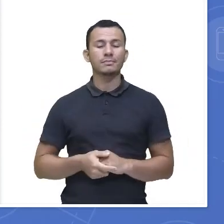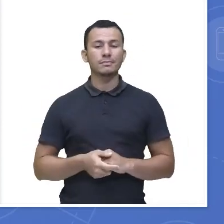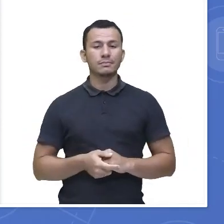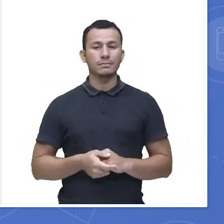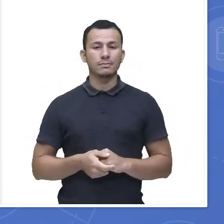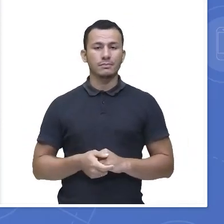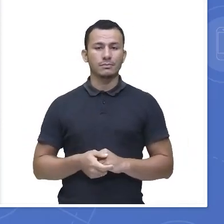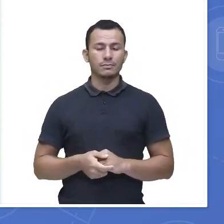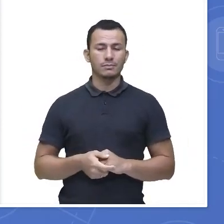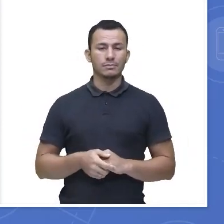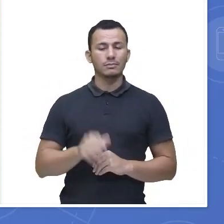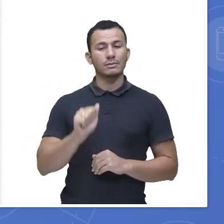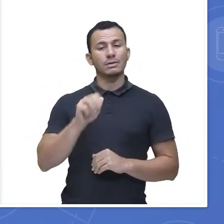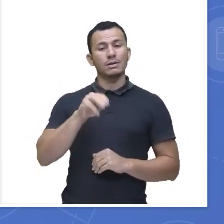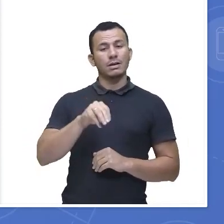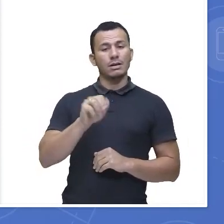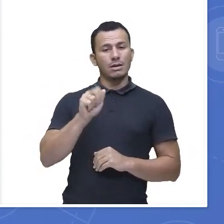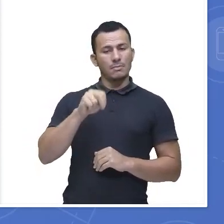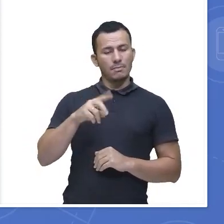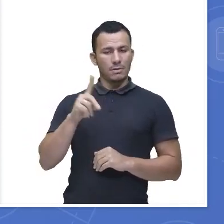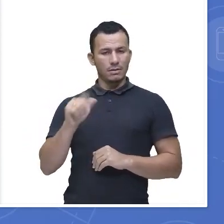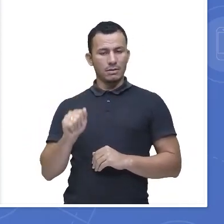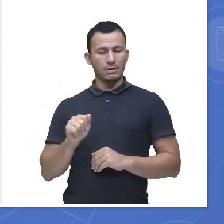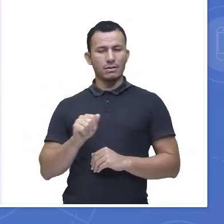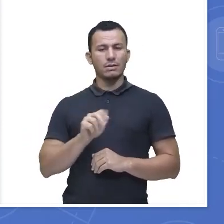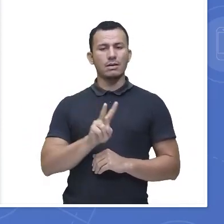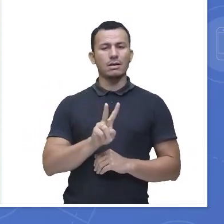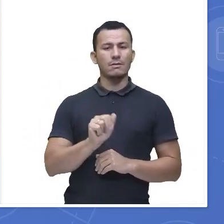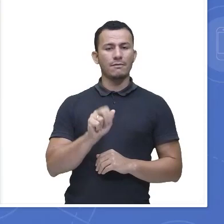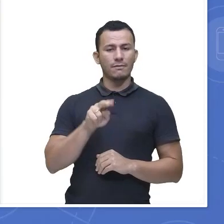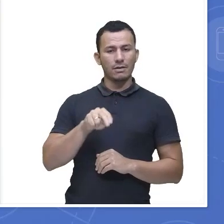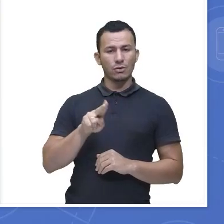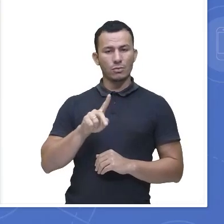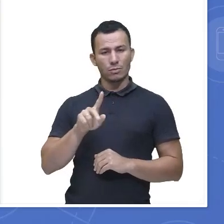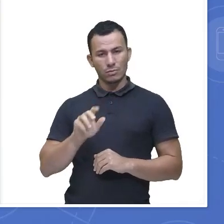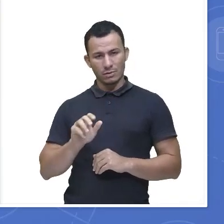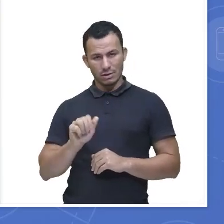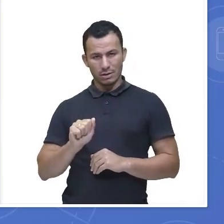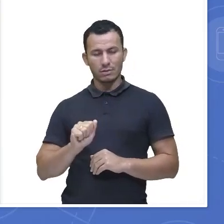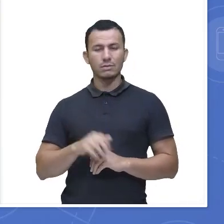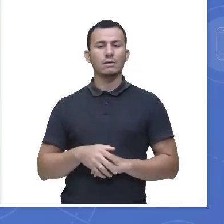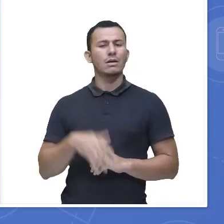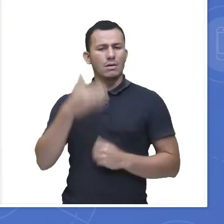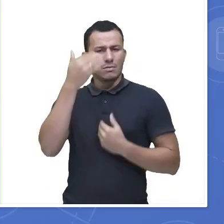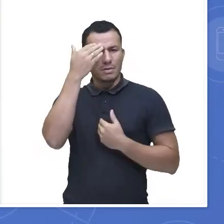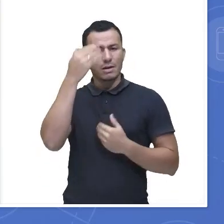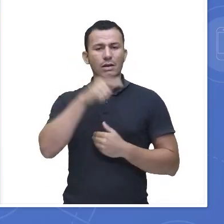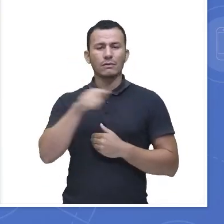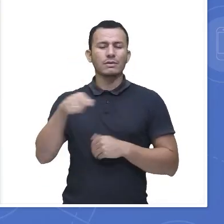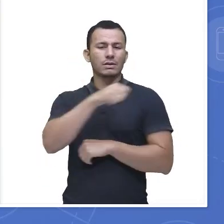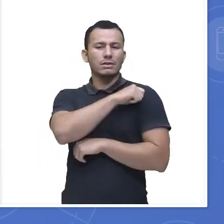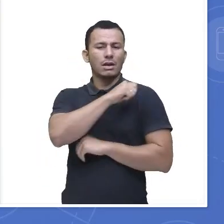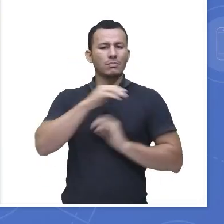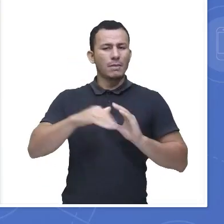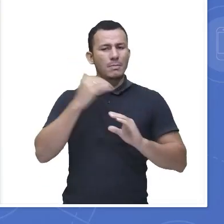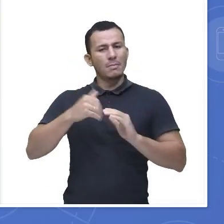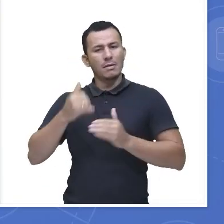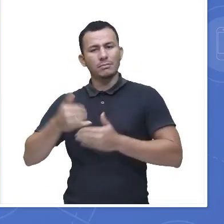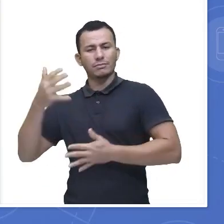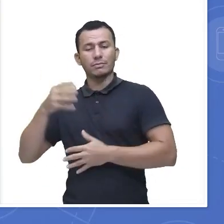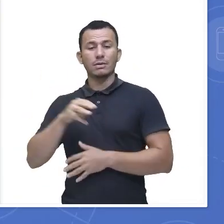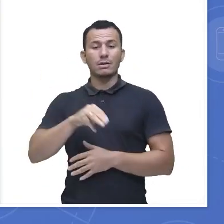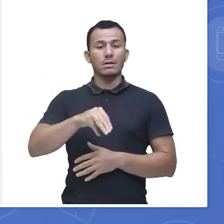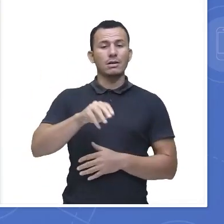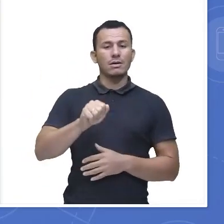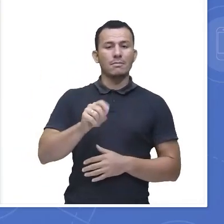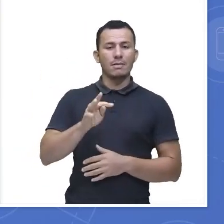leitura, a Amanda, Vanusa, muitos. Obrigada, gente, pela participação de vocês. Mateus, todo mundo